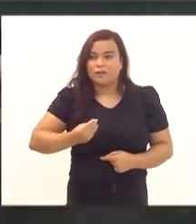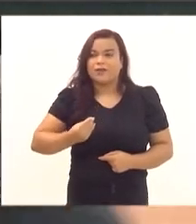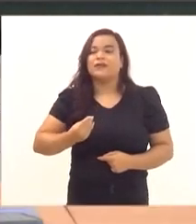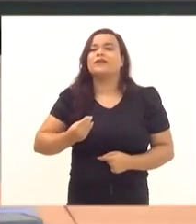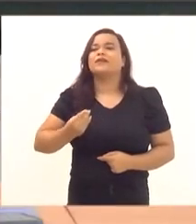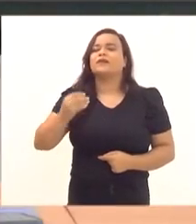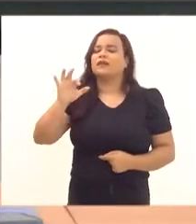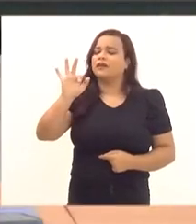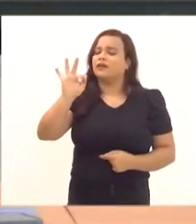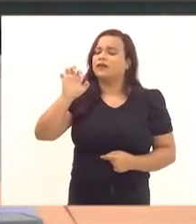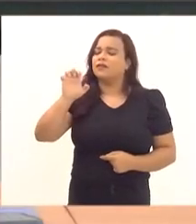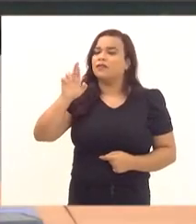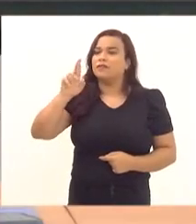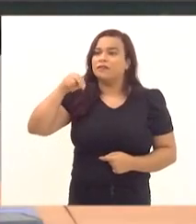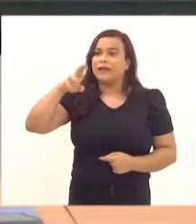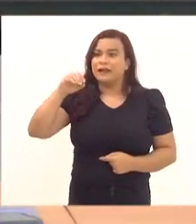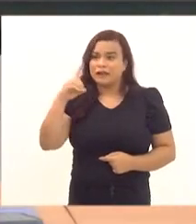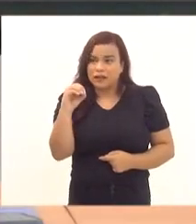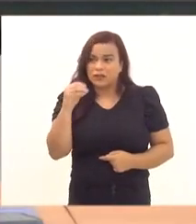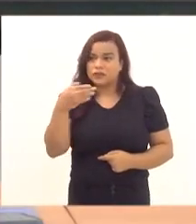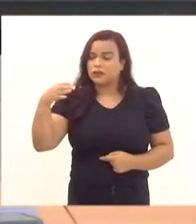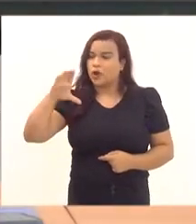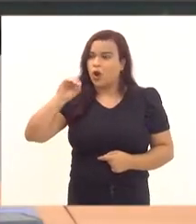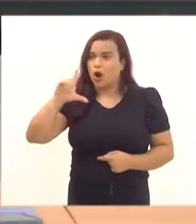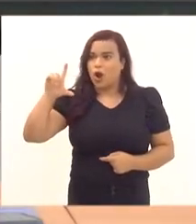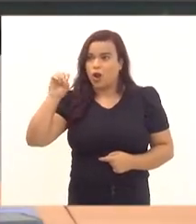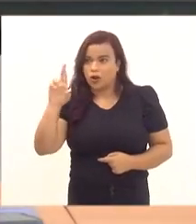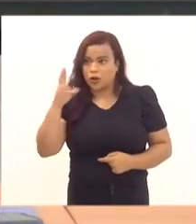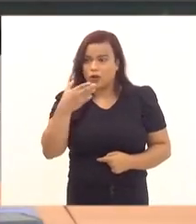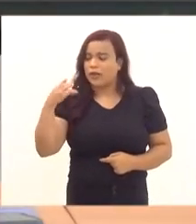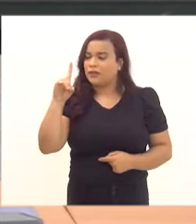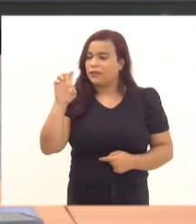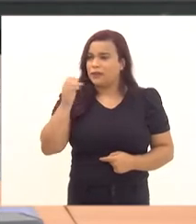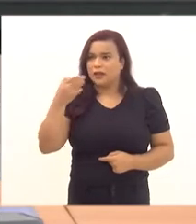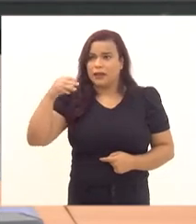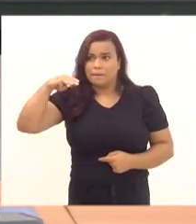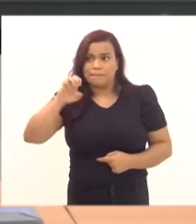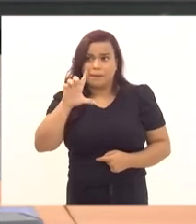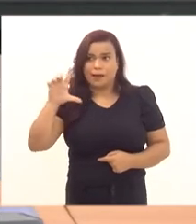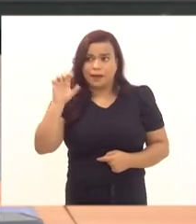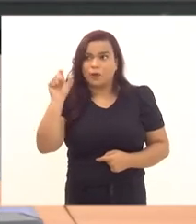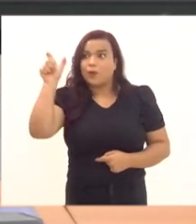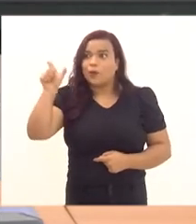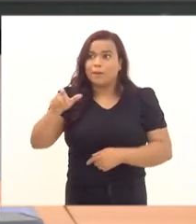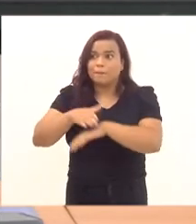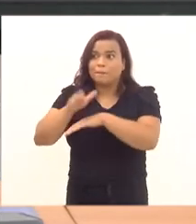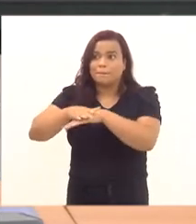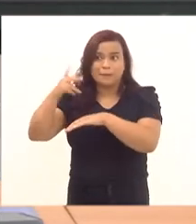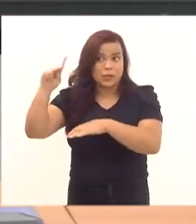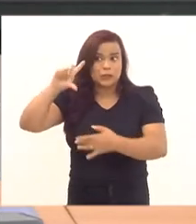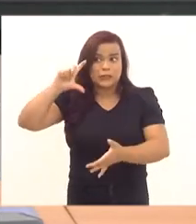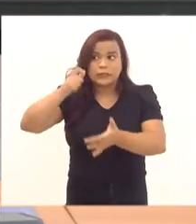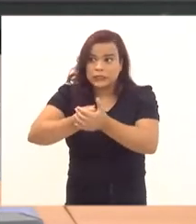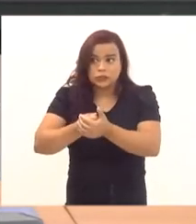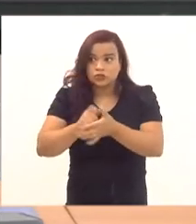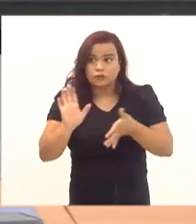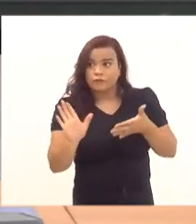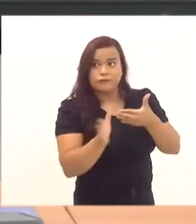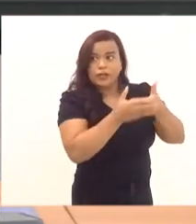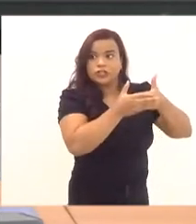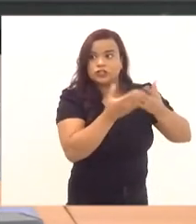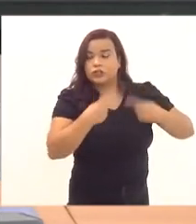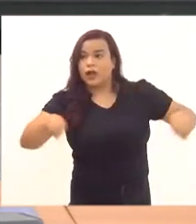Collor de Mello decidiu que a orquestra seria esse tempo deve ser os